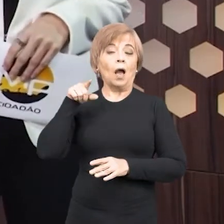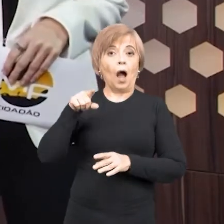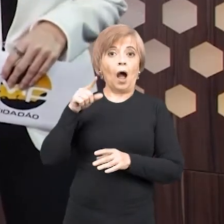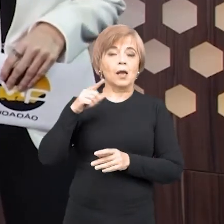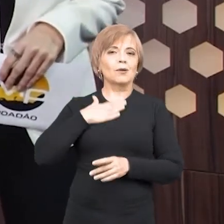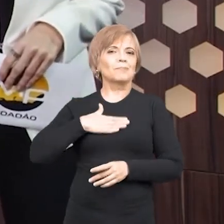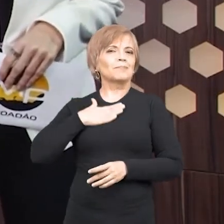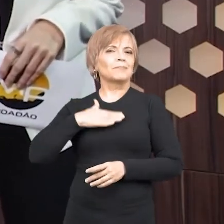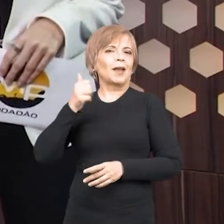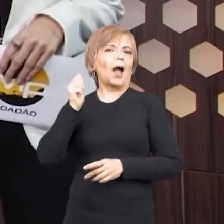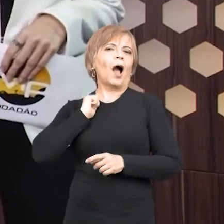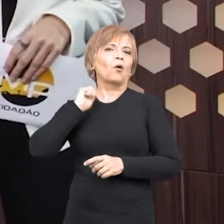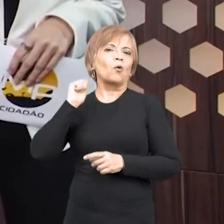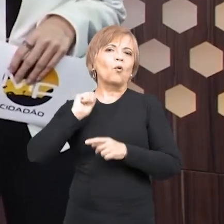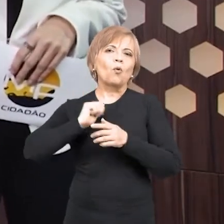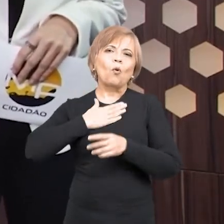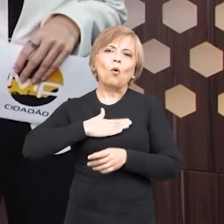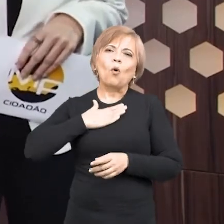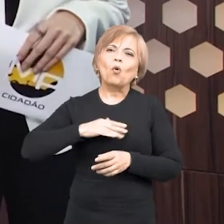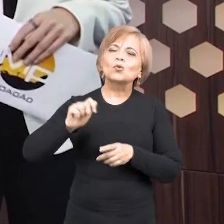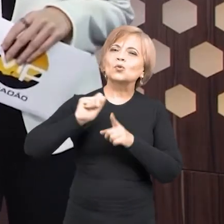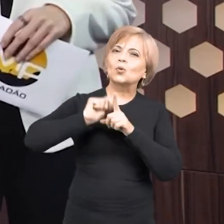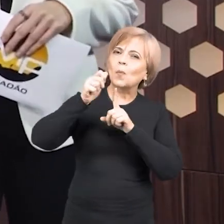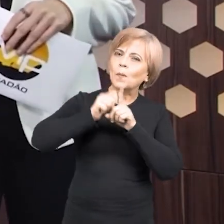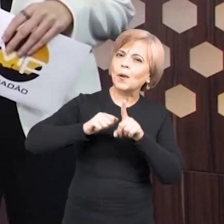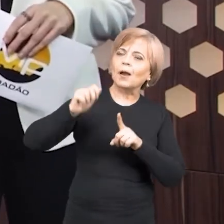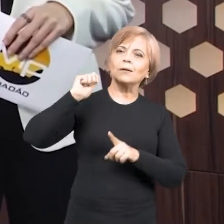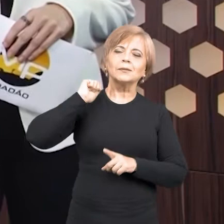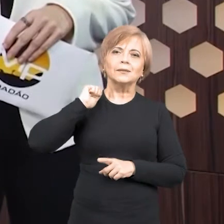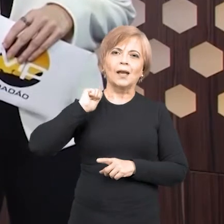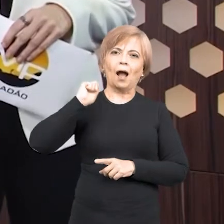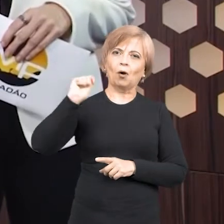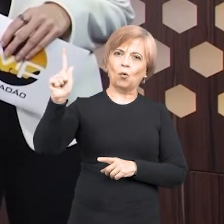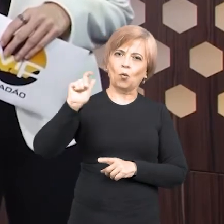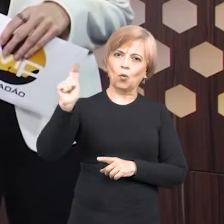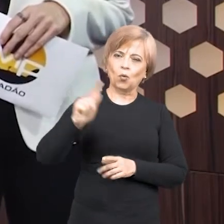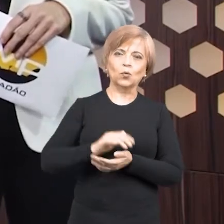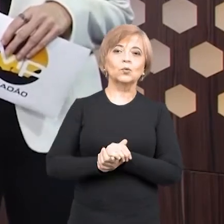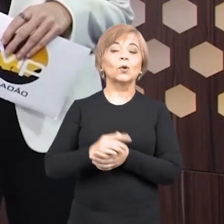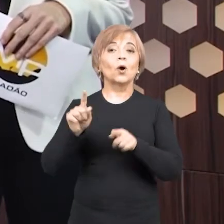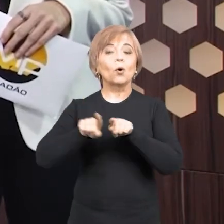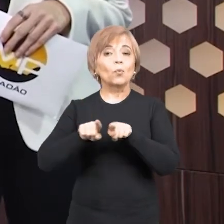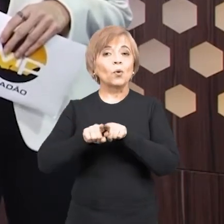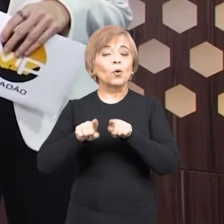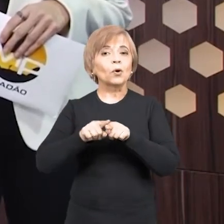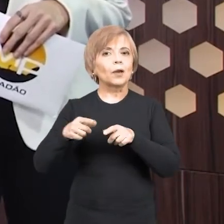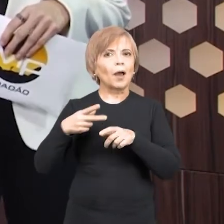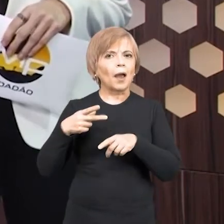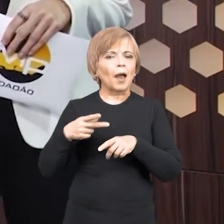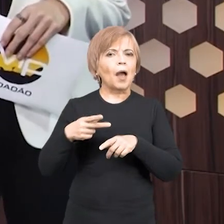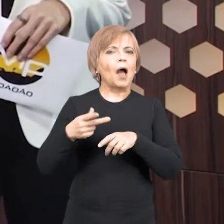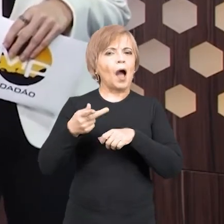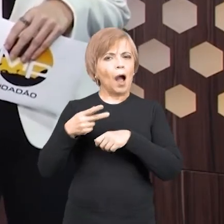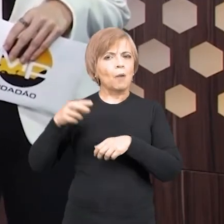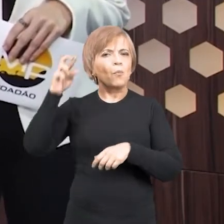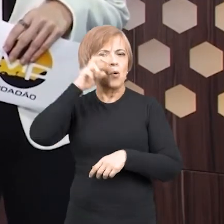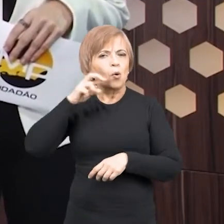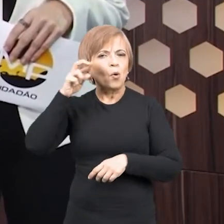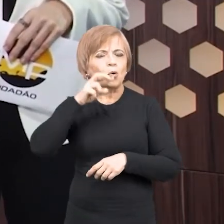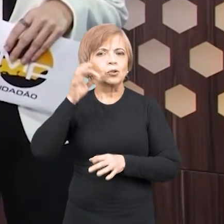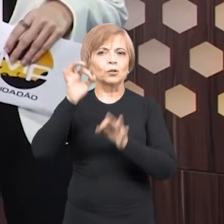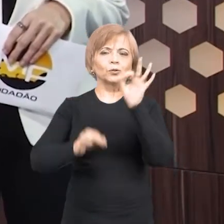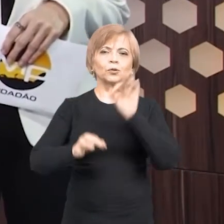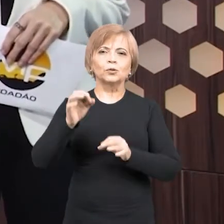o MPRJ realizou uma live em seu canal do YouTube com as participações da Procuradora de Justiça, Carla Araújo, e da Promotora